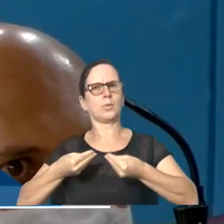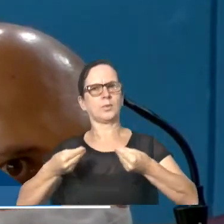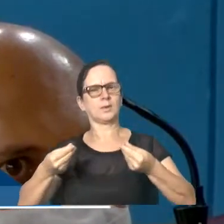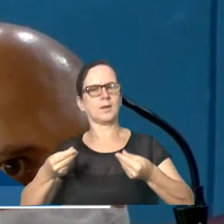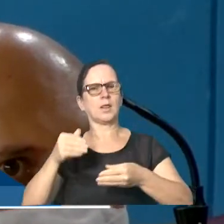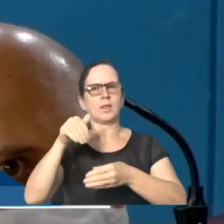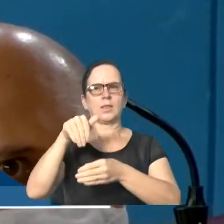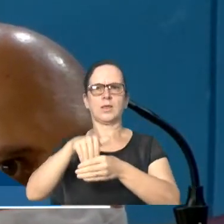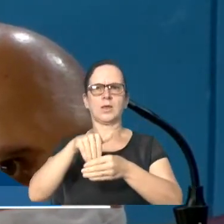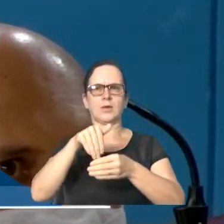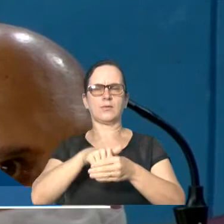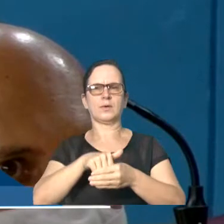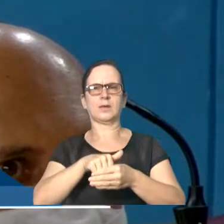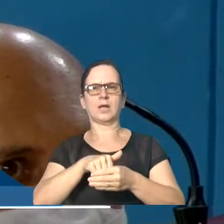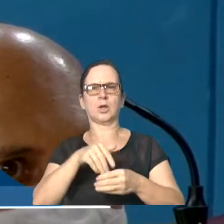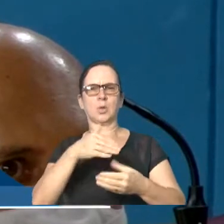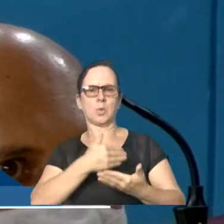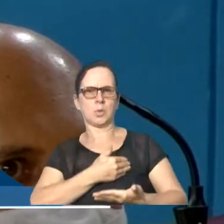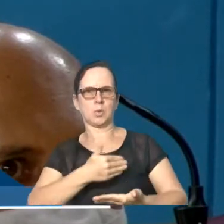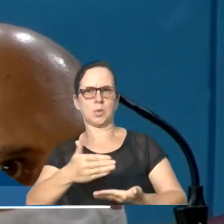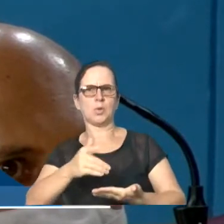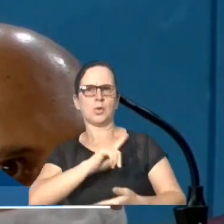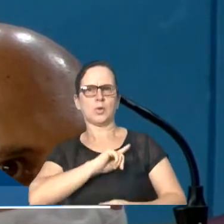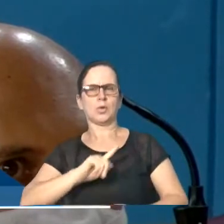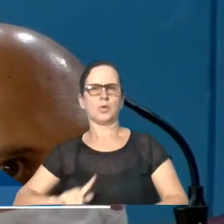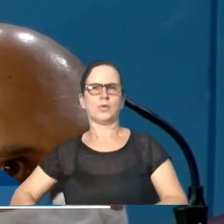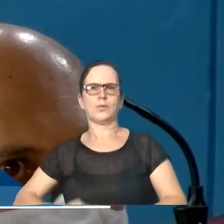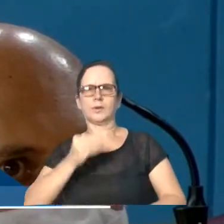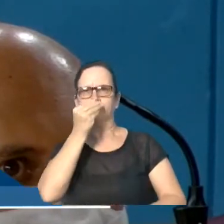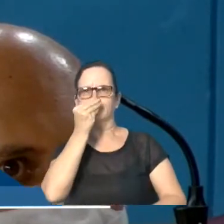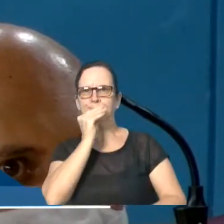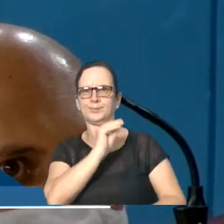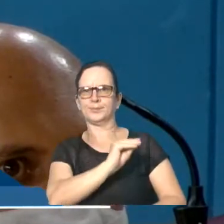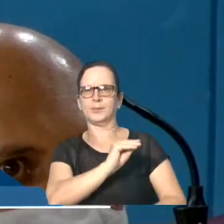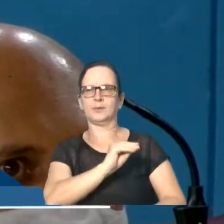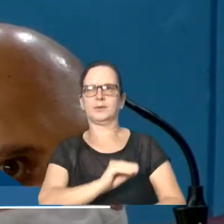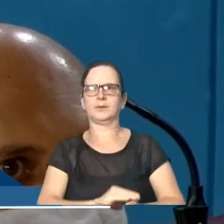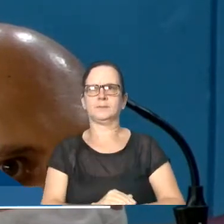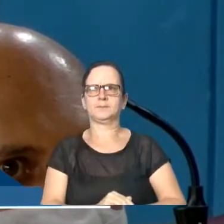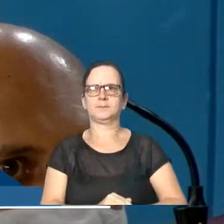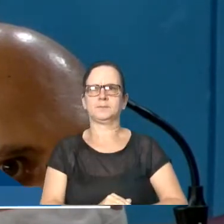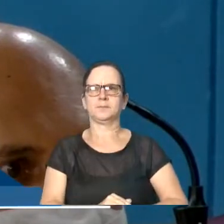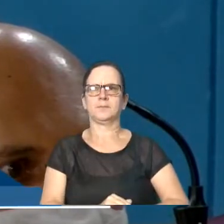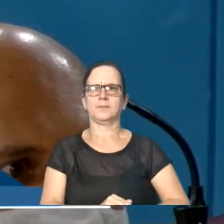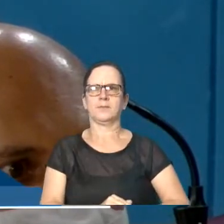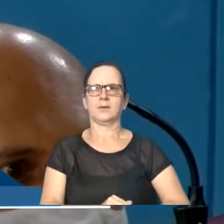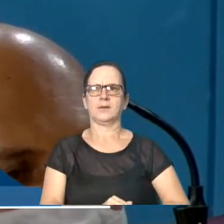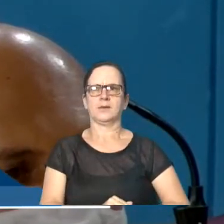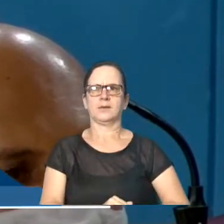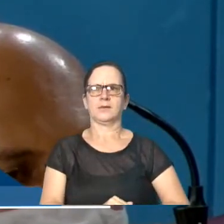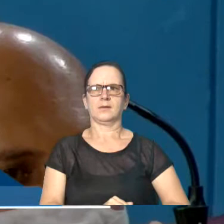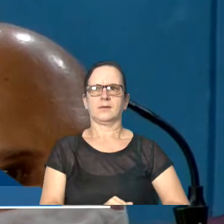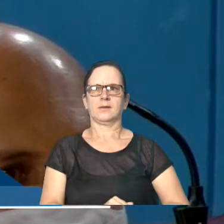desprezado no mandato. Não existe uma política pública... Concluir, senhor presidente. Pode concluir, senhor presidente. Aqui o senhor tem a palavra.